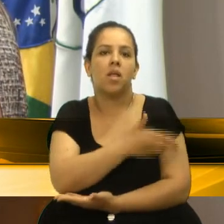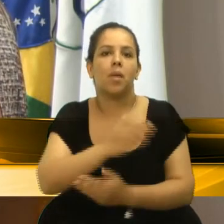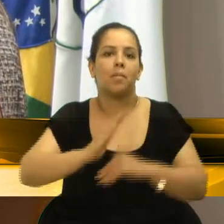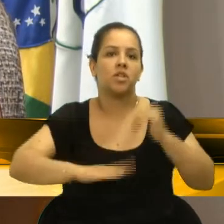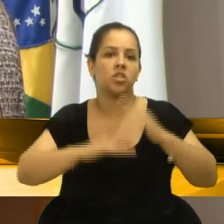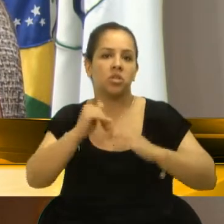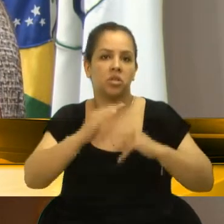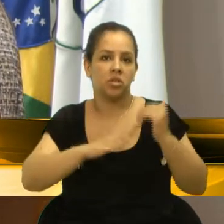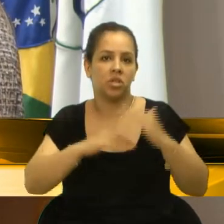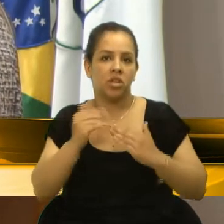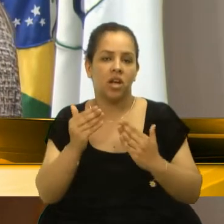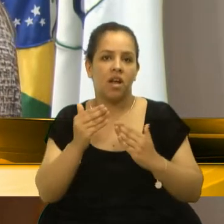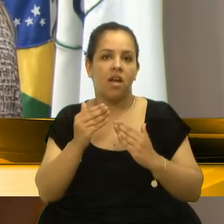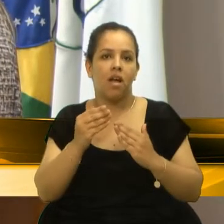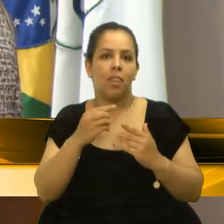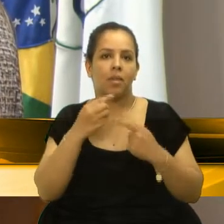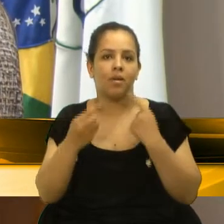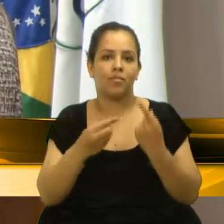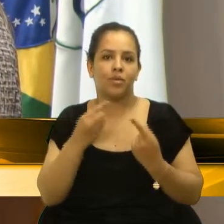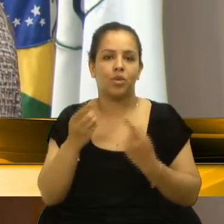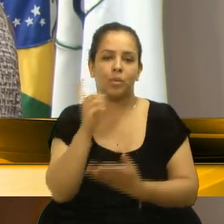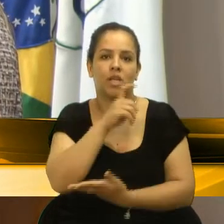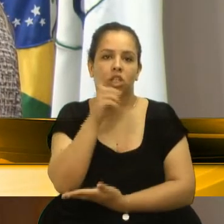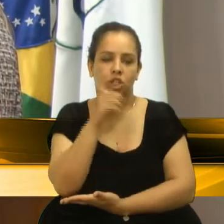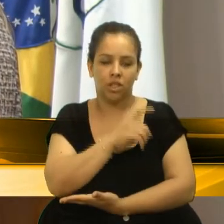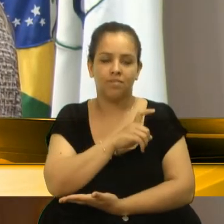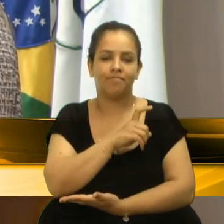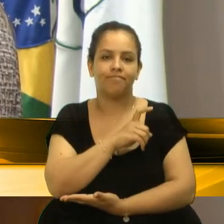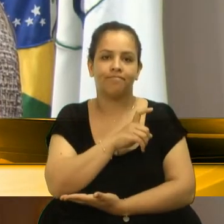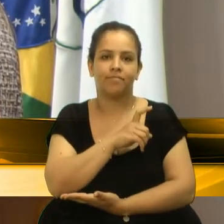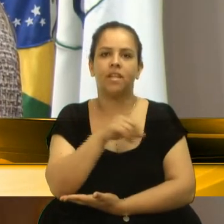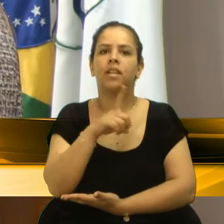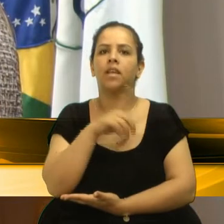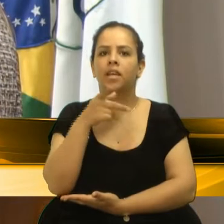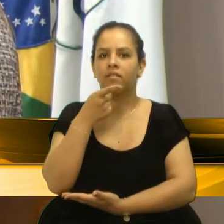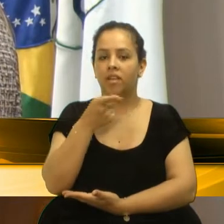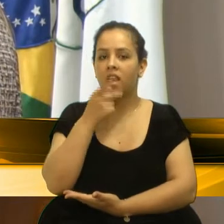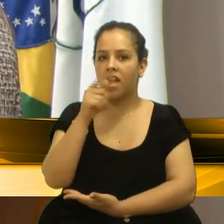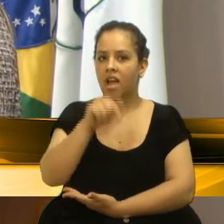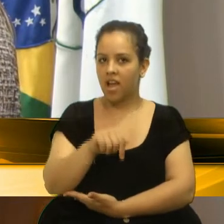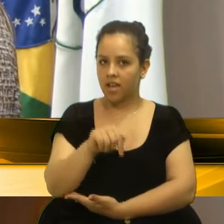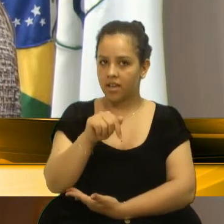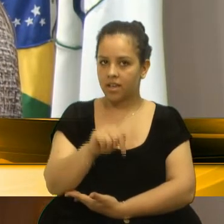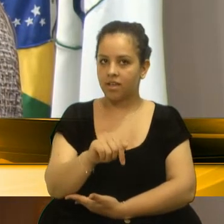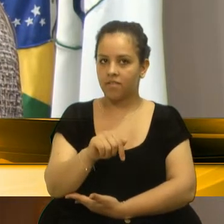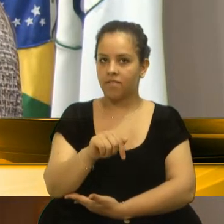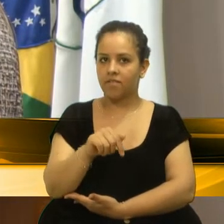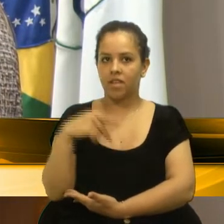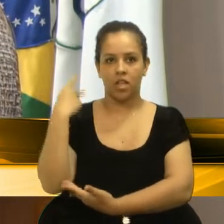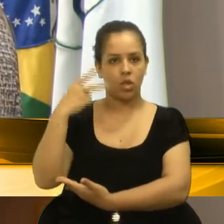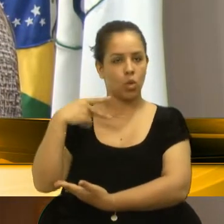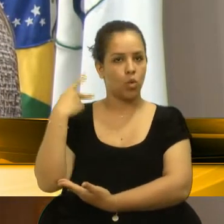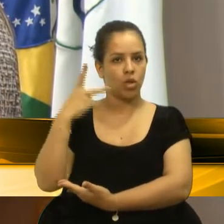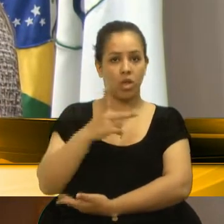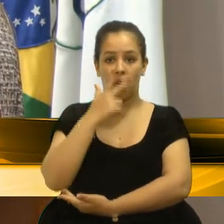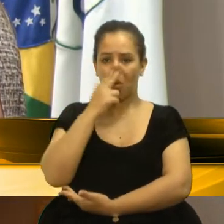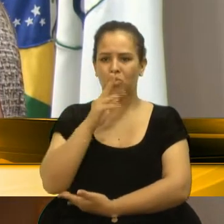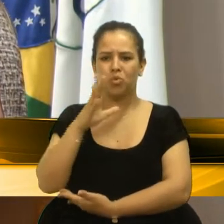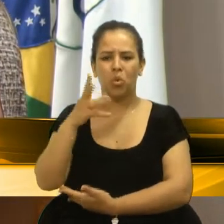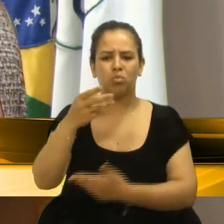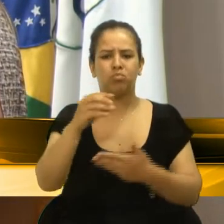denuncismo barato. Cabe asseverar aqui, nobres vereadores, como em todos os itens que não